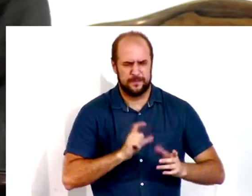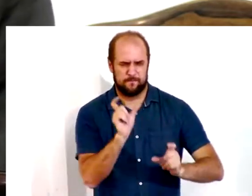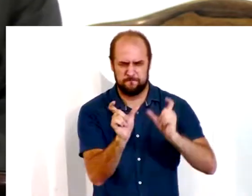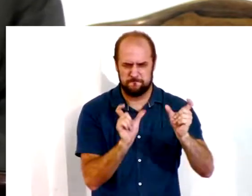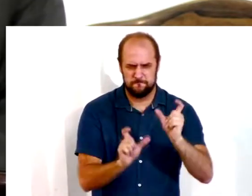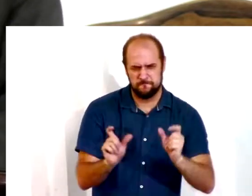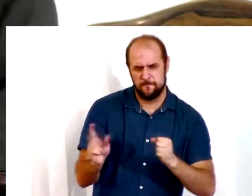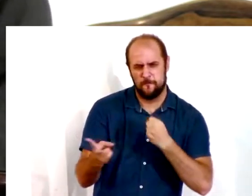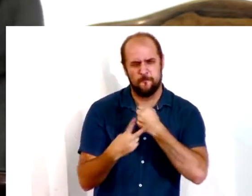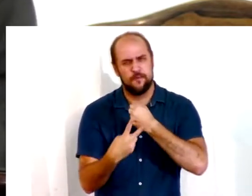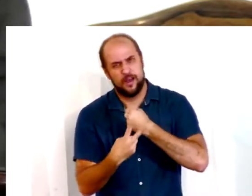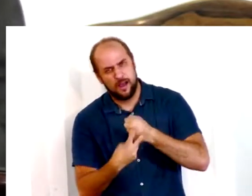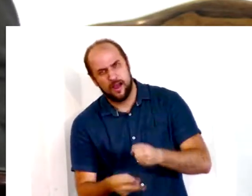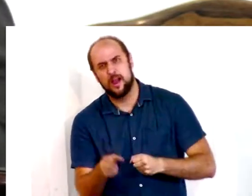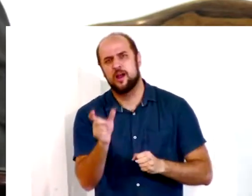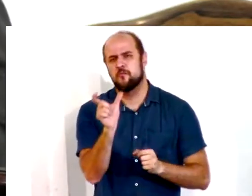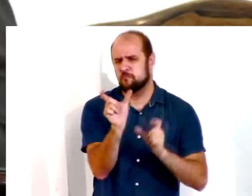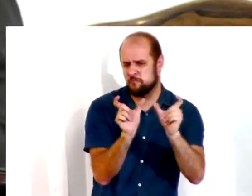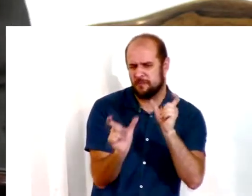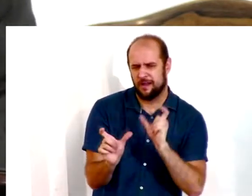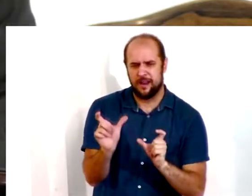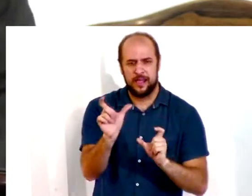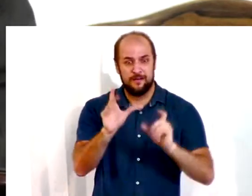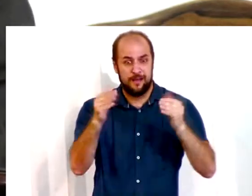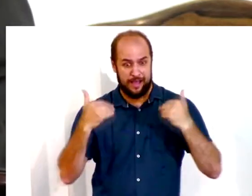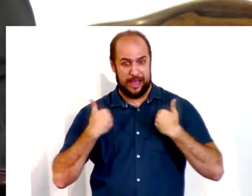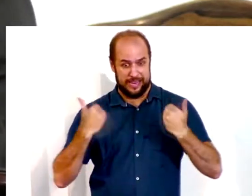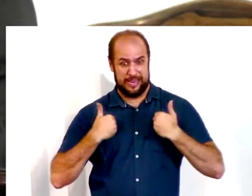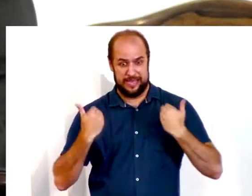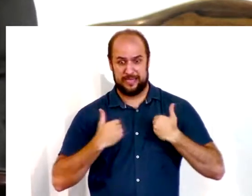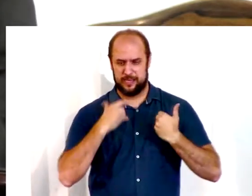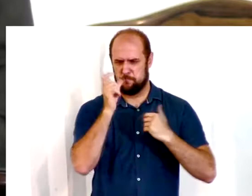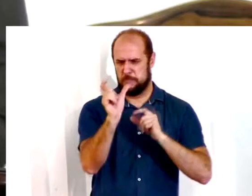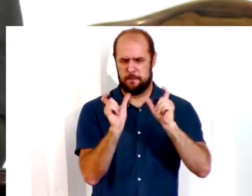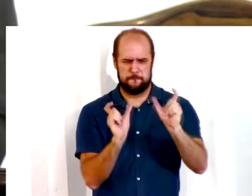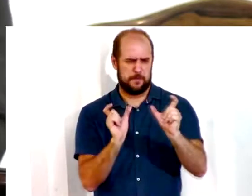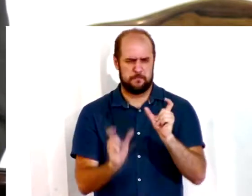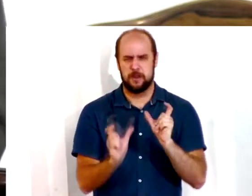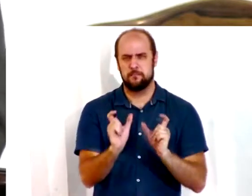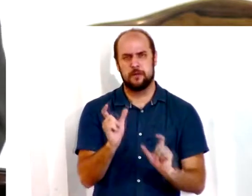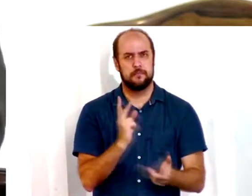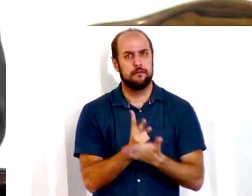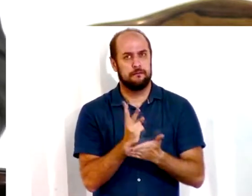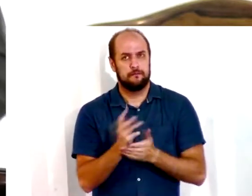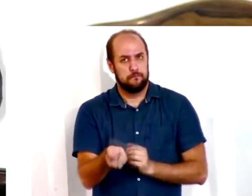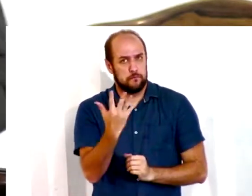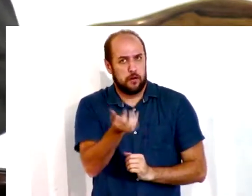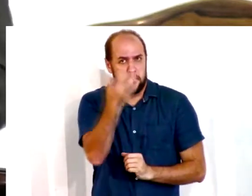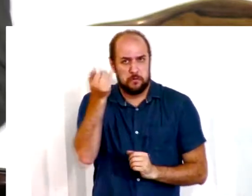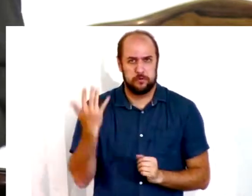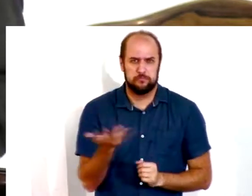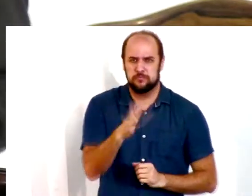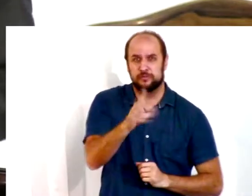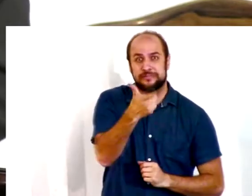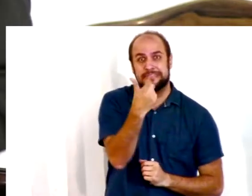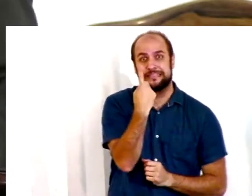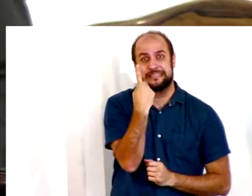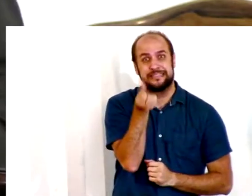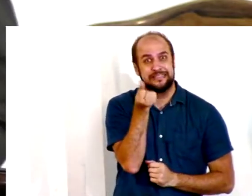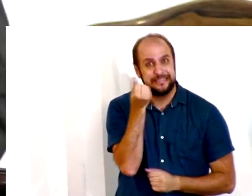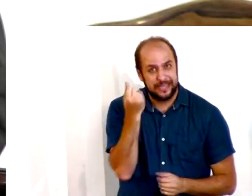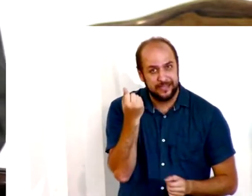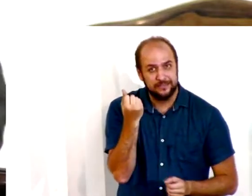substantivos voltados para a ideia de alegria, por diversas vezes sendo ressaltadas pelo apóstolo. Mais ou menos 16 vezes